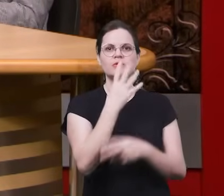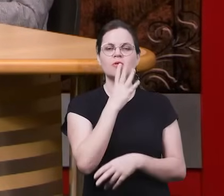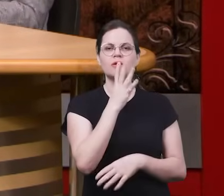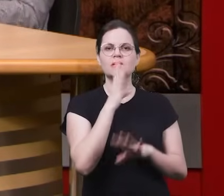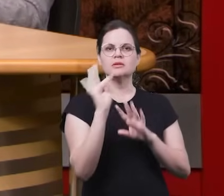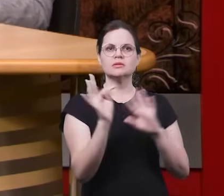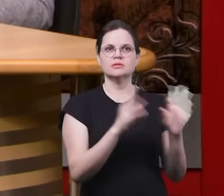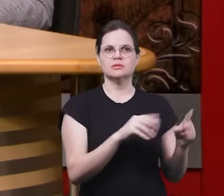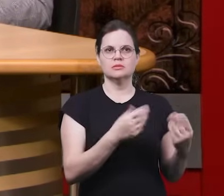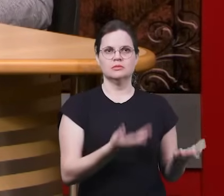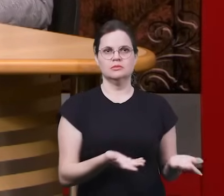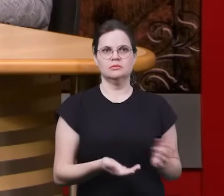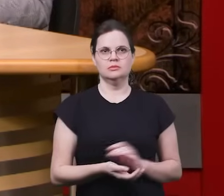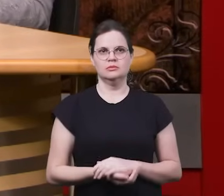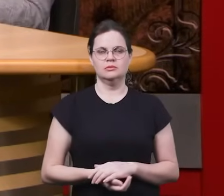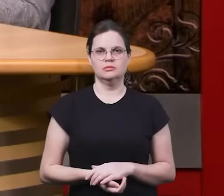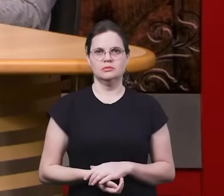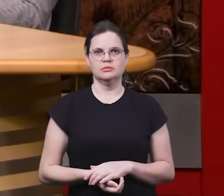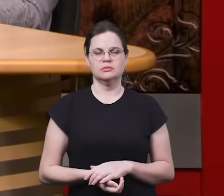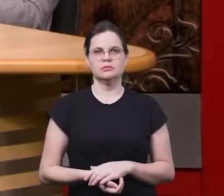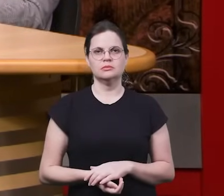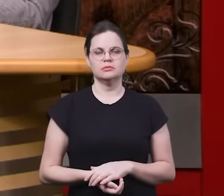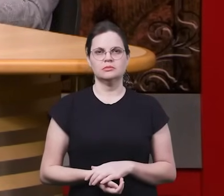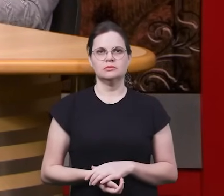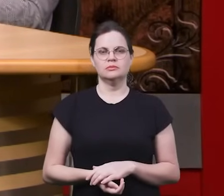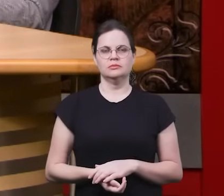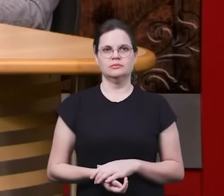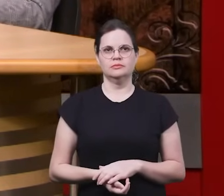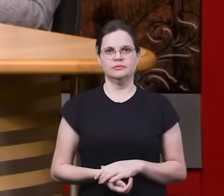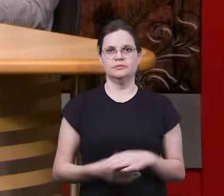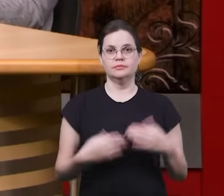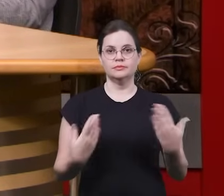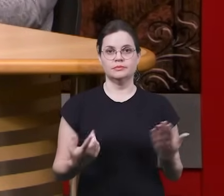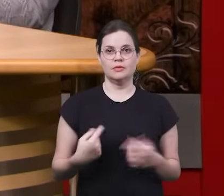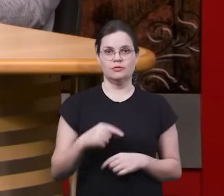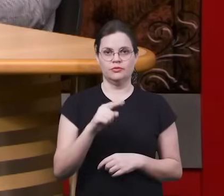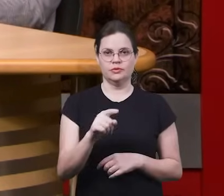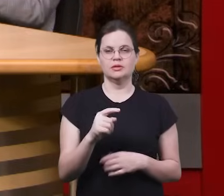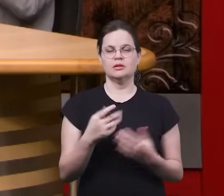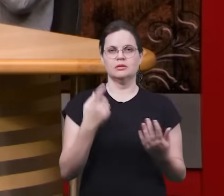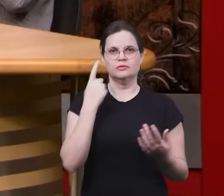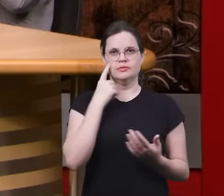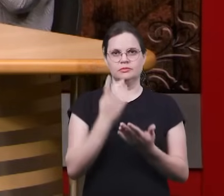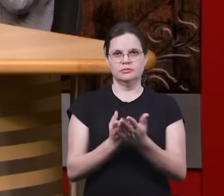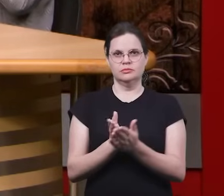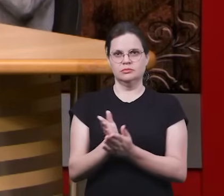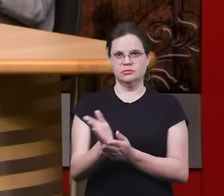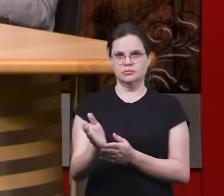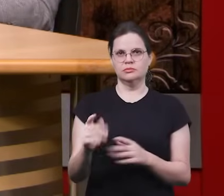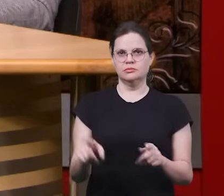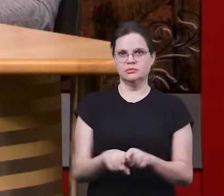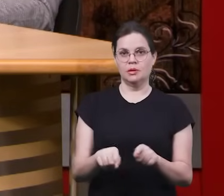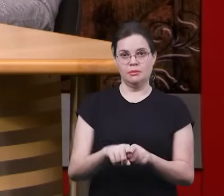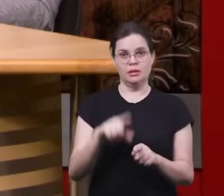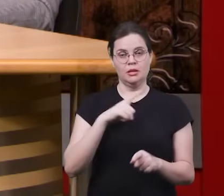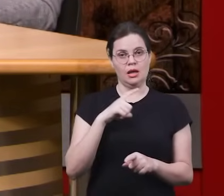conhece tudo. Exato. Então, veja só, se ele está caminhando ali, ele também tem os inimigos, ele tem